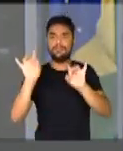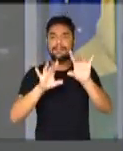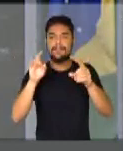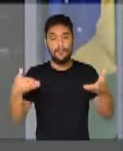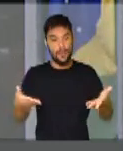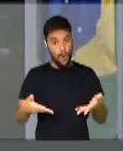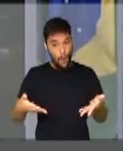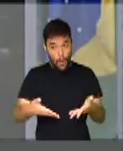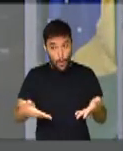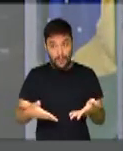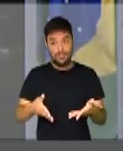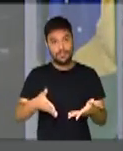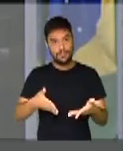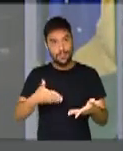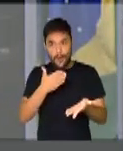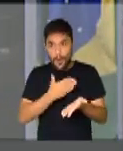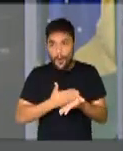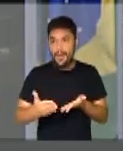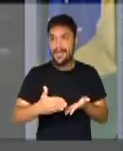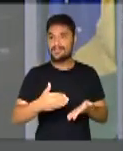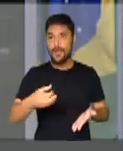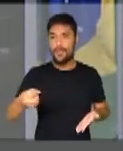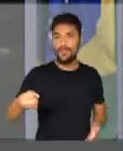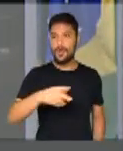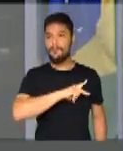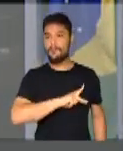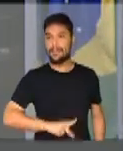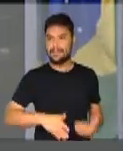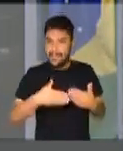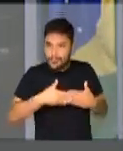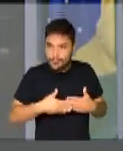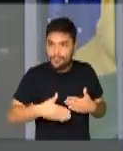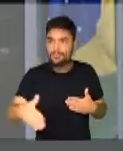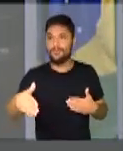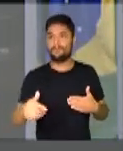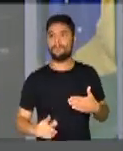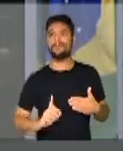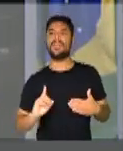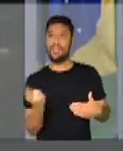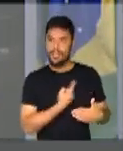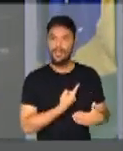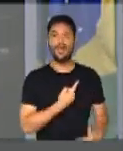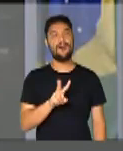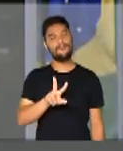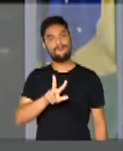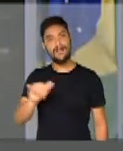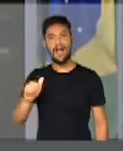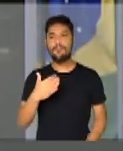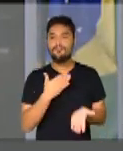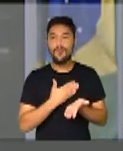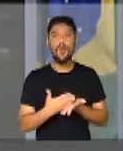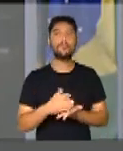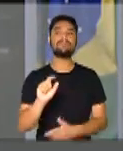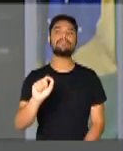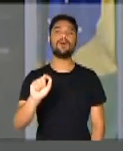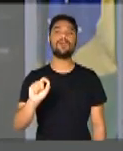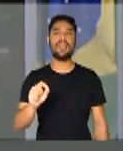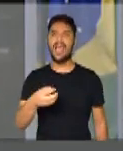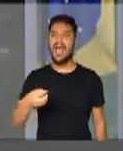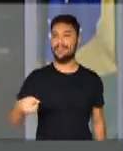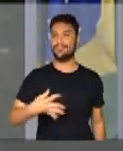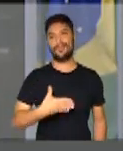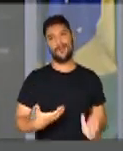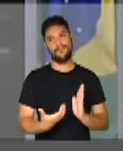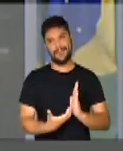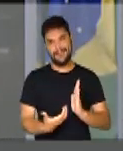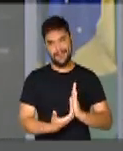e nessa legislatura, repito mais uma vez, nós vamos inaugurar a nova